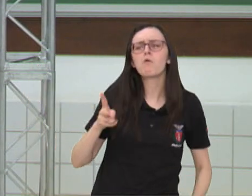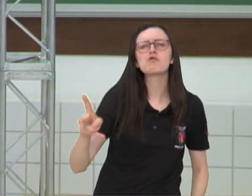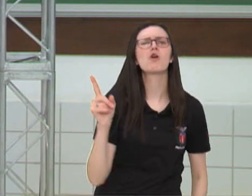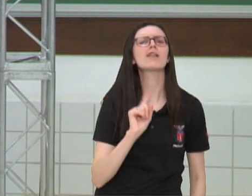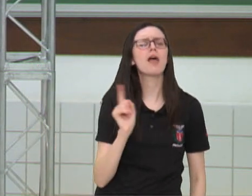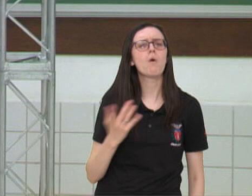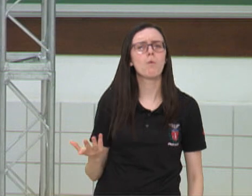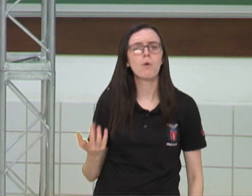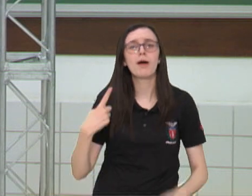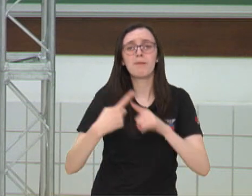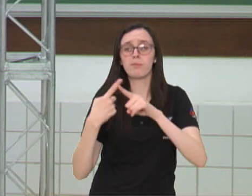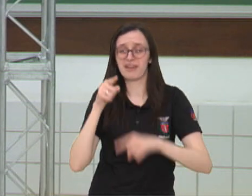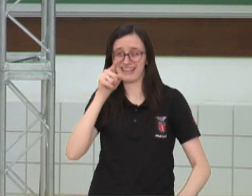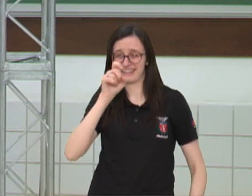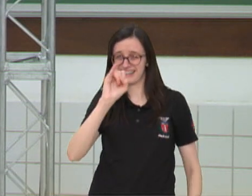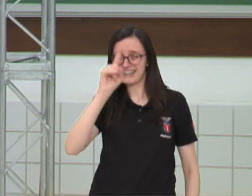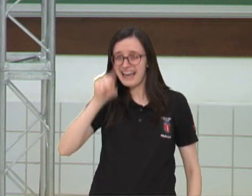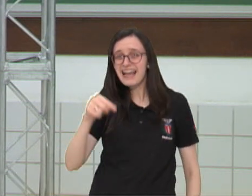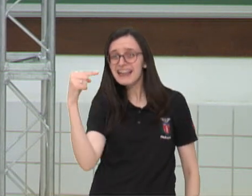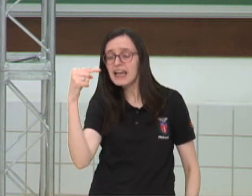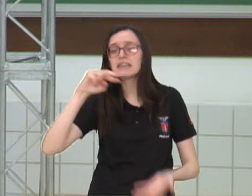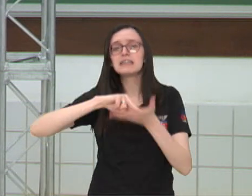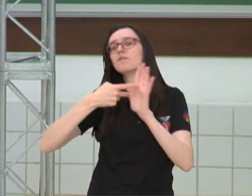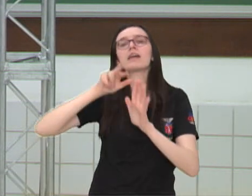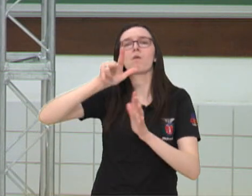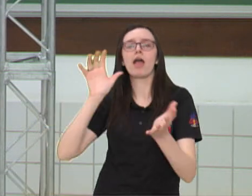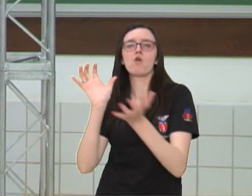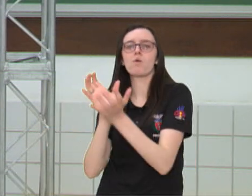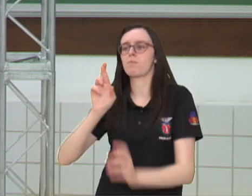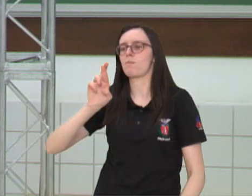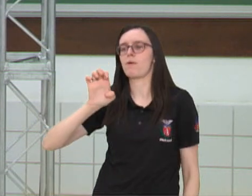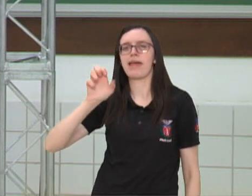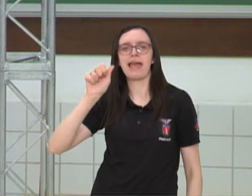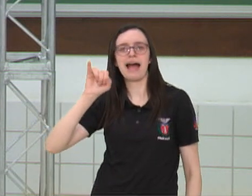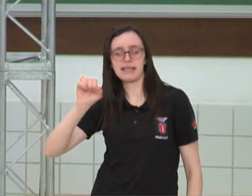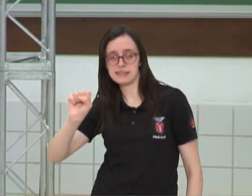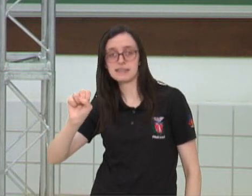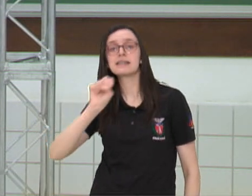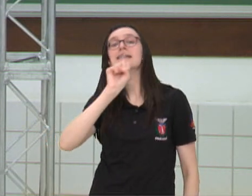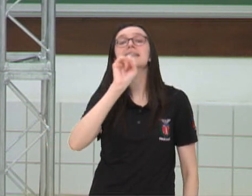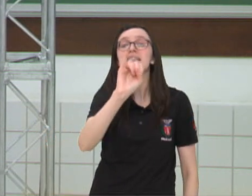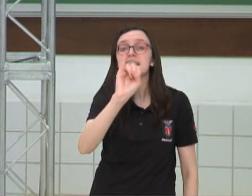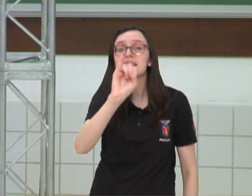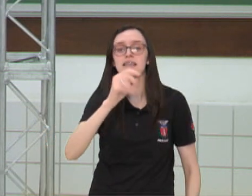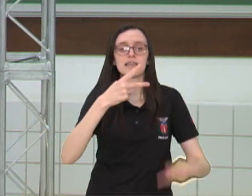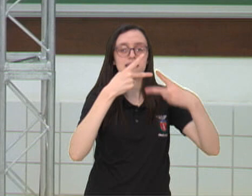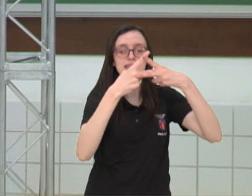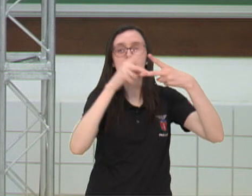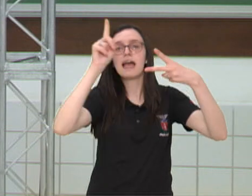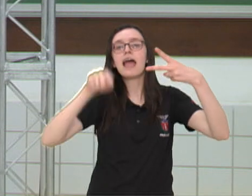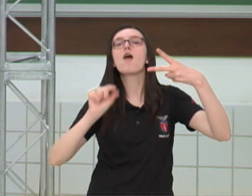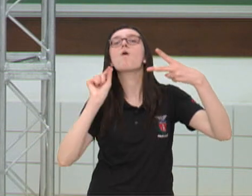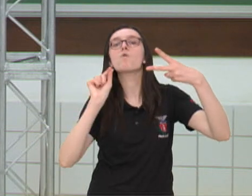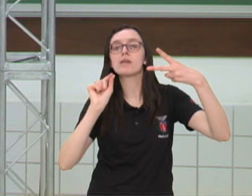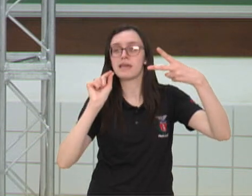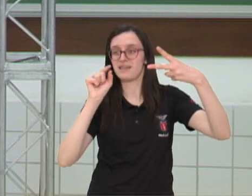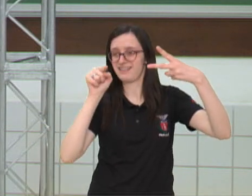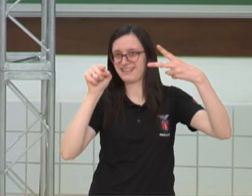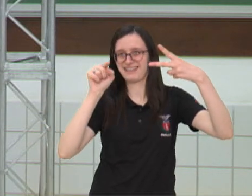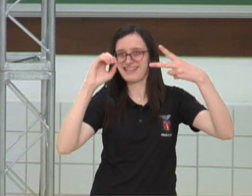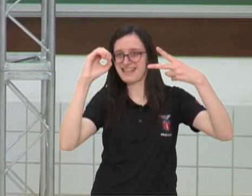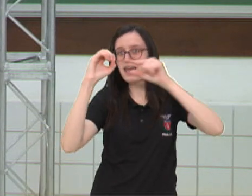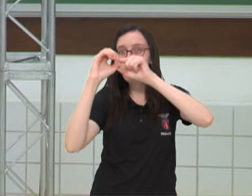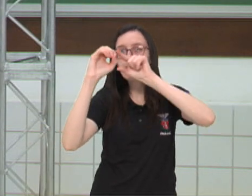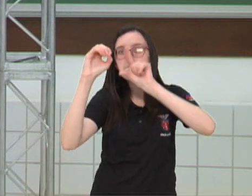essas raízes não são reais. Ou seja, quando o delta é menor que zero, você vai cair numa raiz quadrada de número negativo.